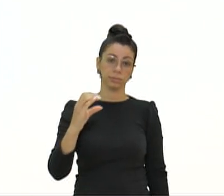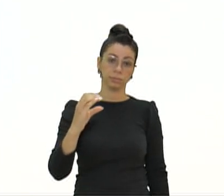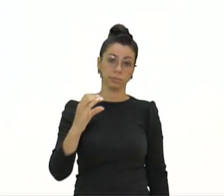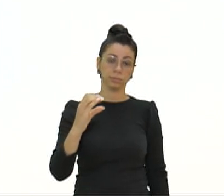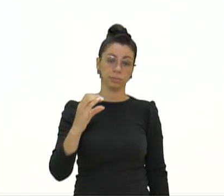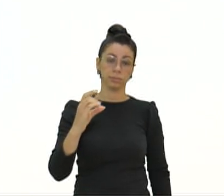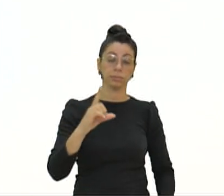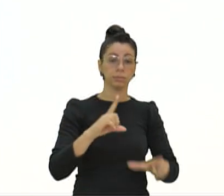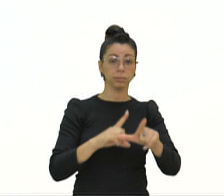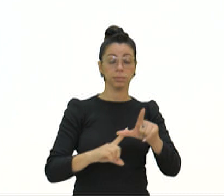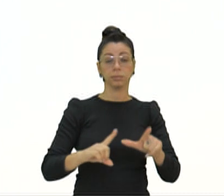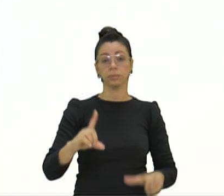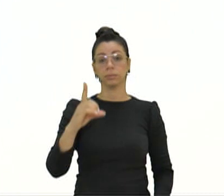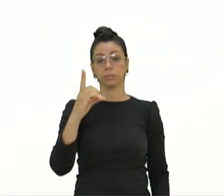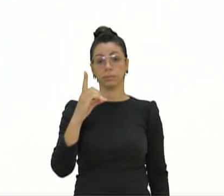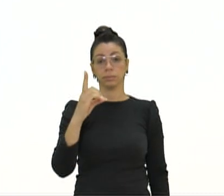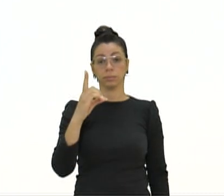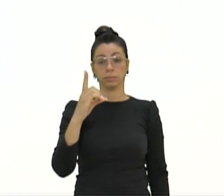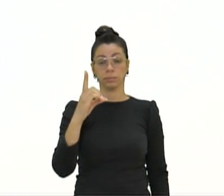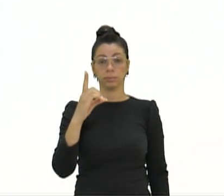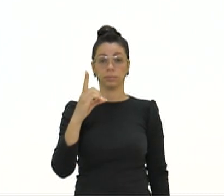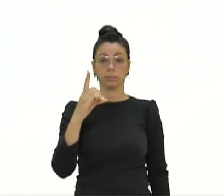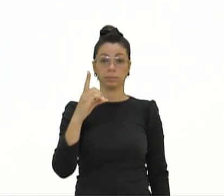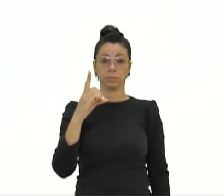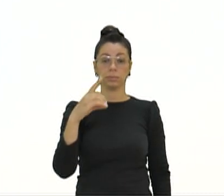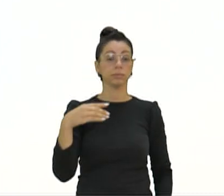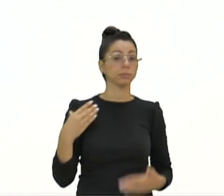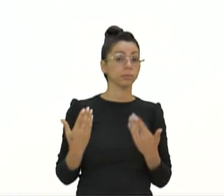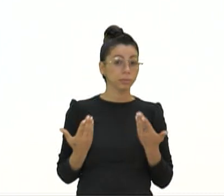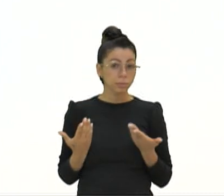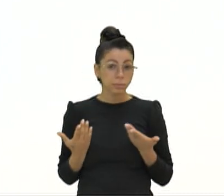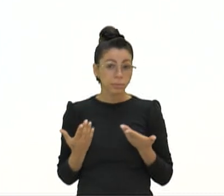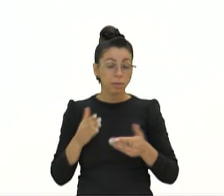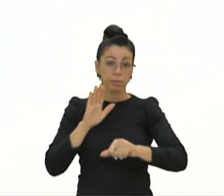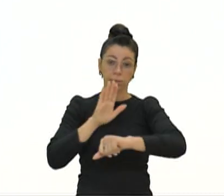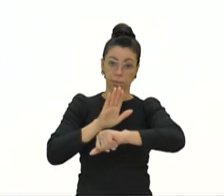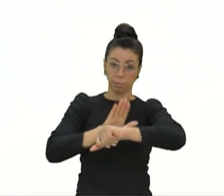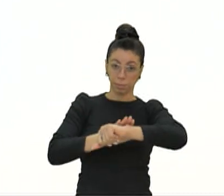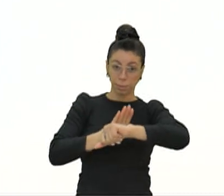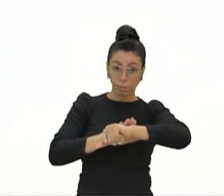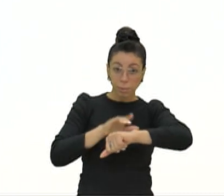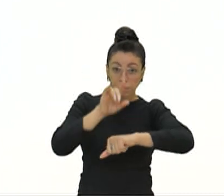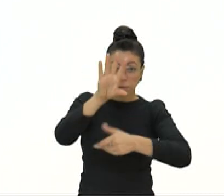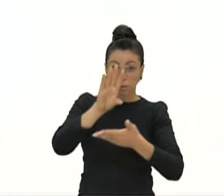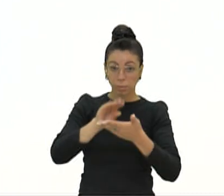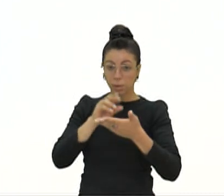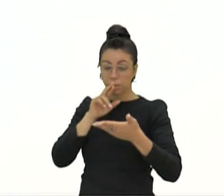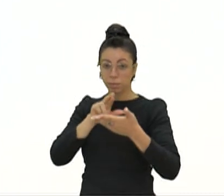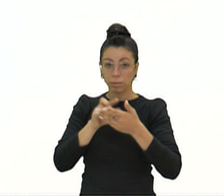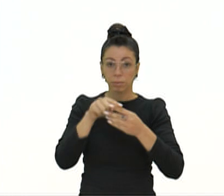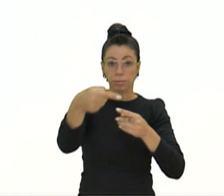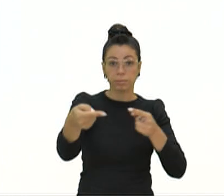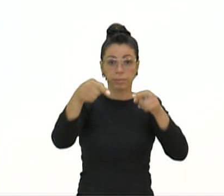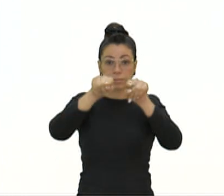Bastonetes e pupila? Ou letra D. Íris e pupila? Eu vou dar um tempinho para vocês e eu já volto.